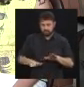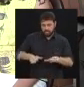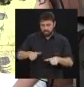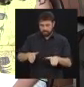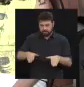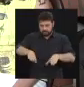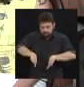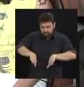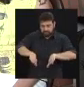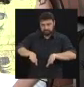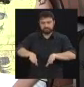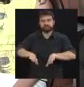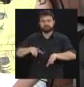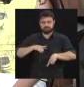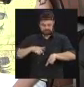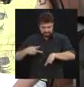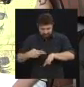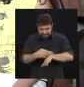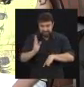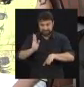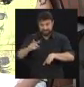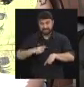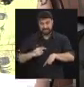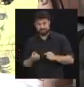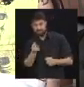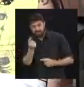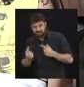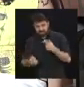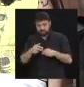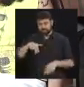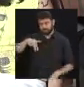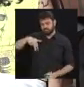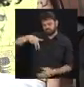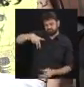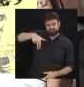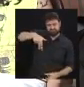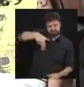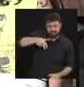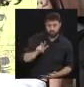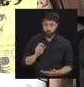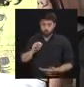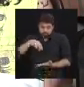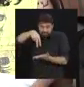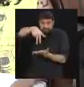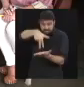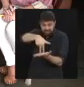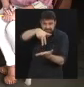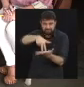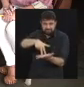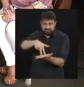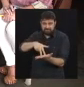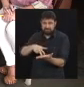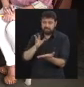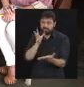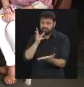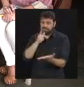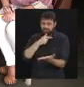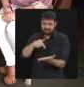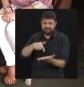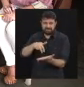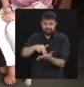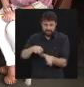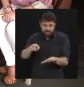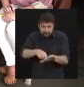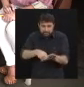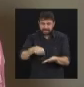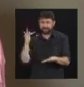sido feito o procedimento, às vezes, quando eu ando muito, eu fico de pé muito tempo, e pode vir a doer. Mas é